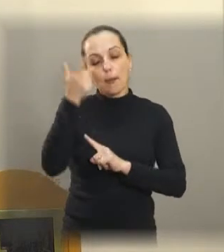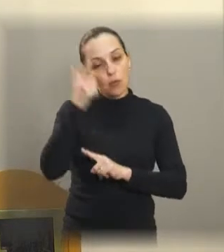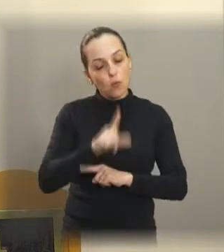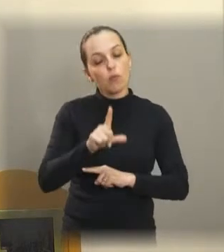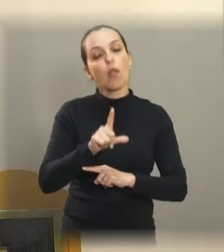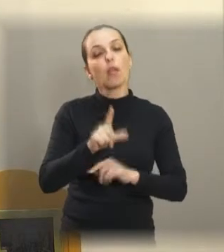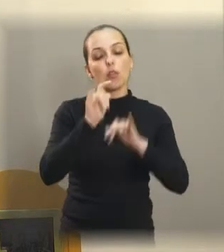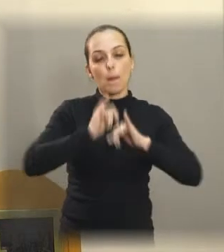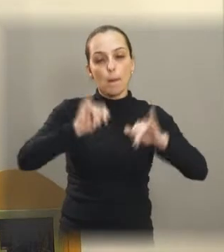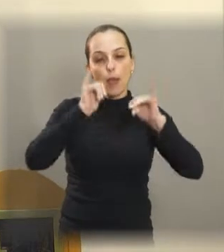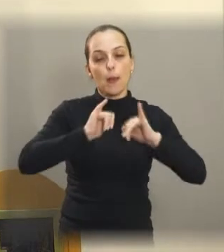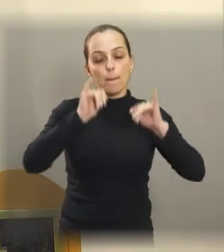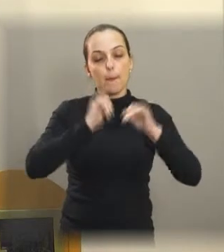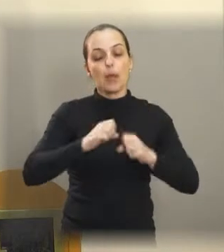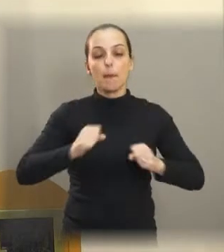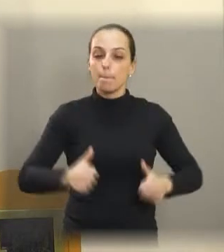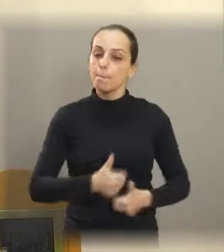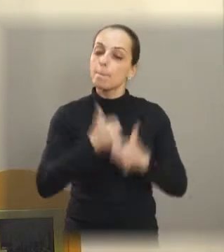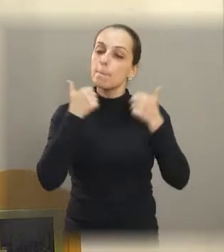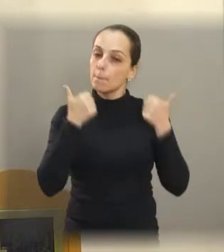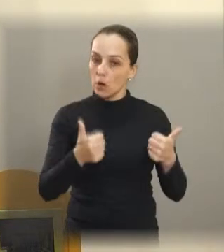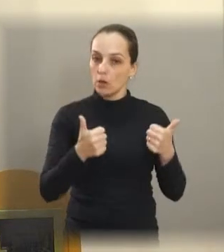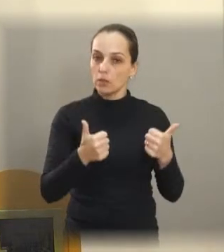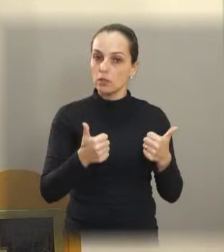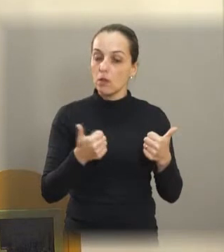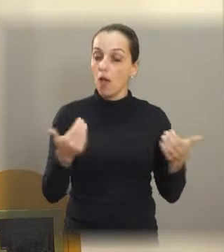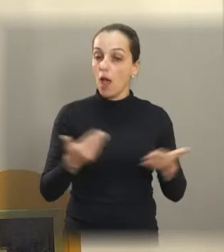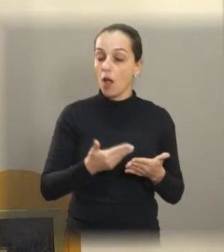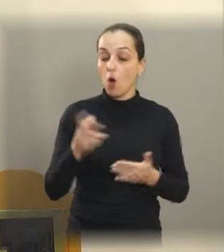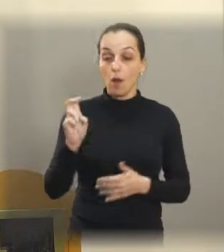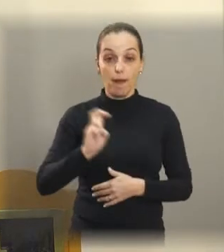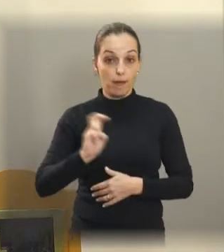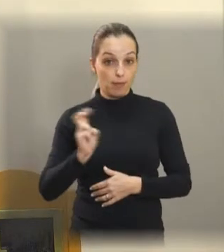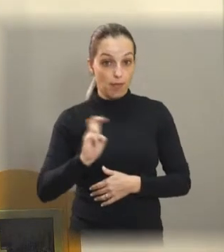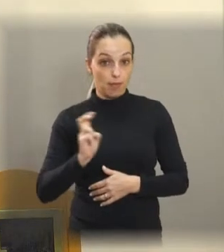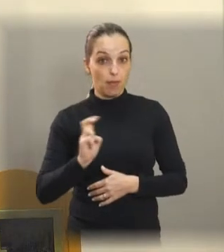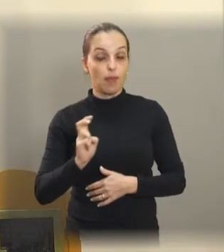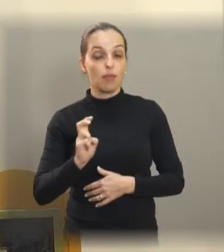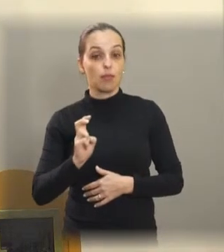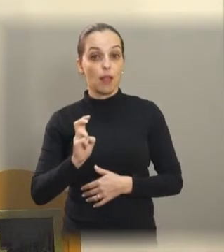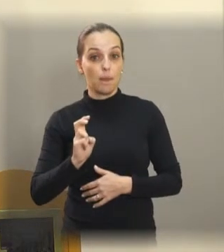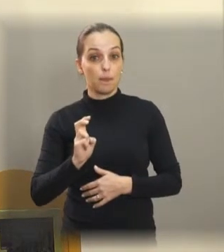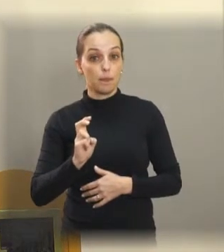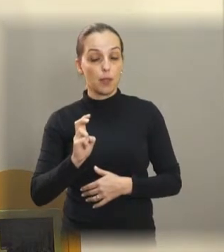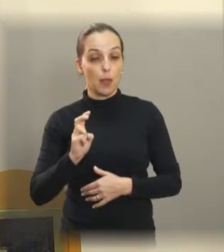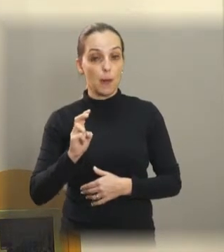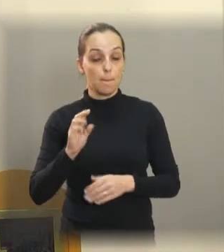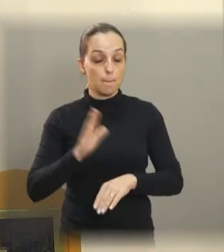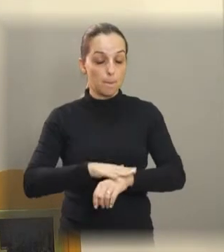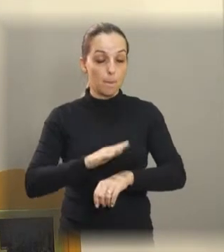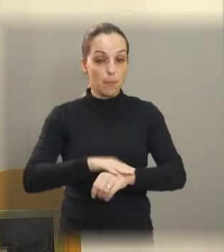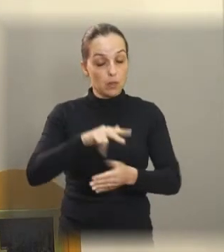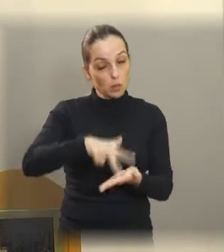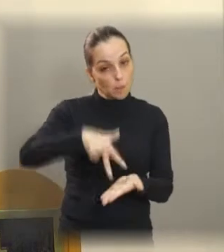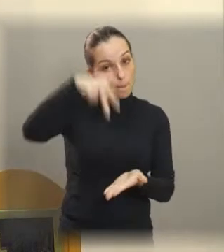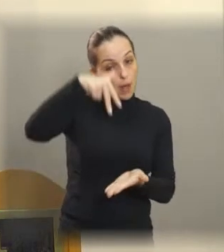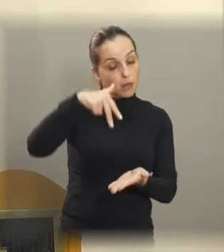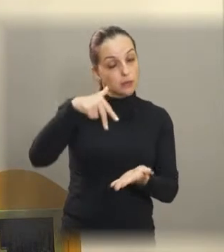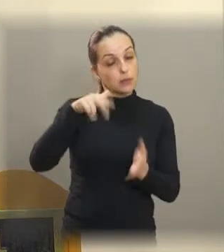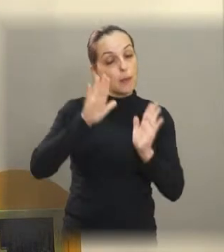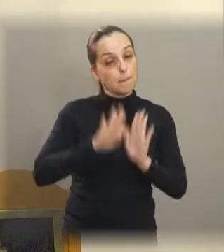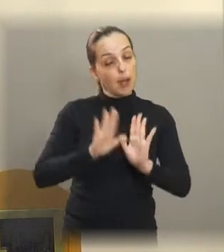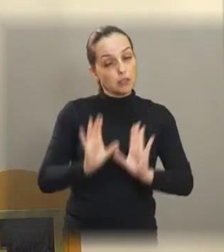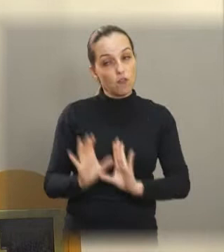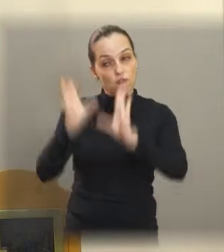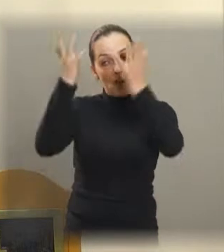de êxito. Essa é a quinta edição da Páscoa, mas nas datas festivas são diversas as